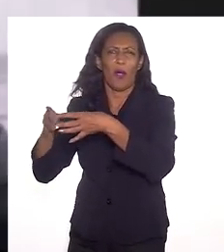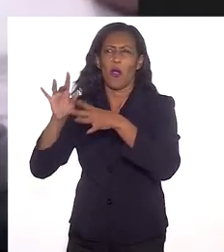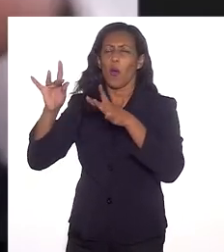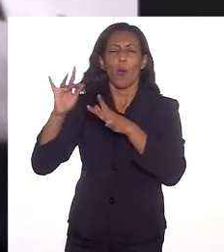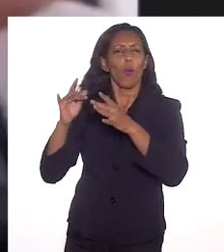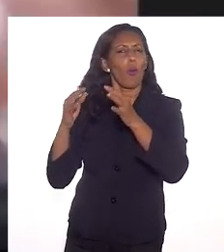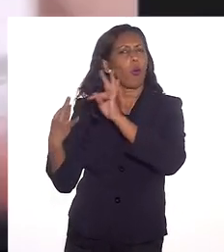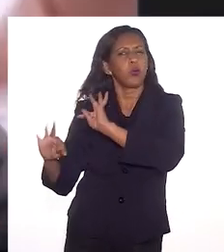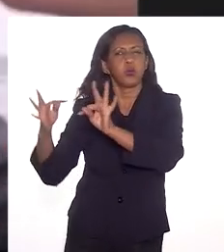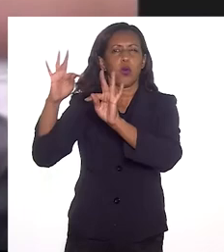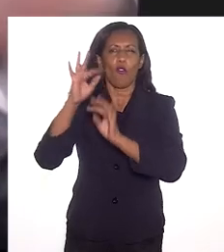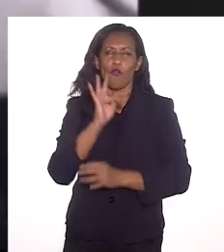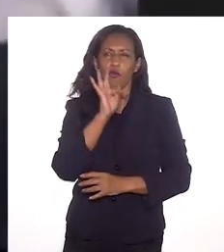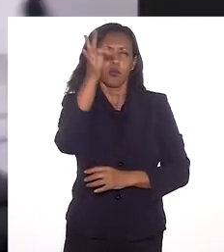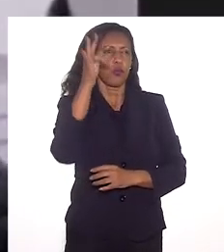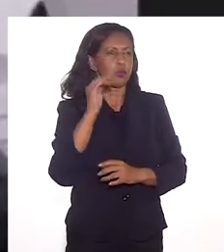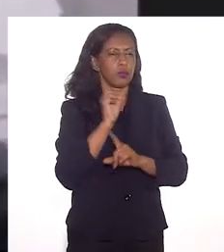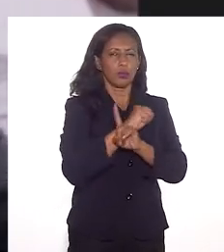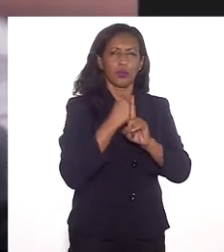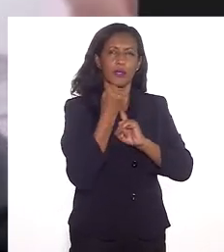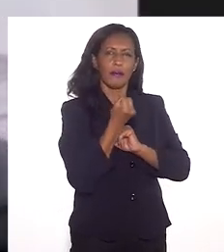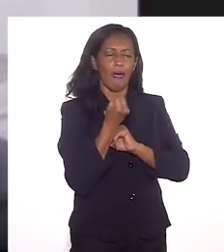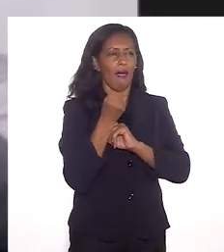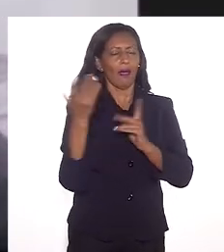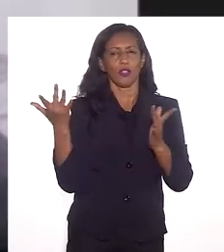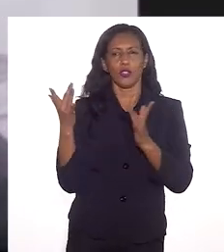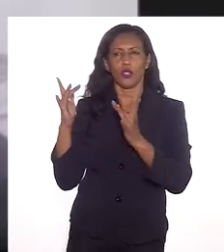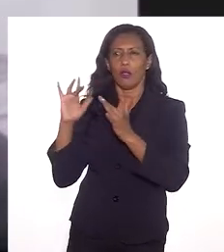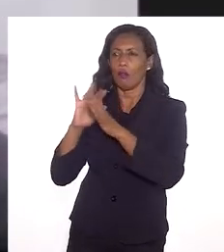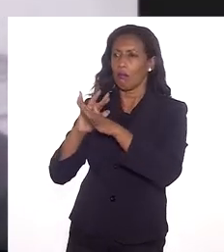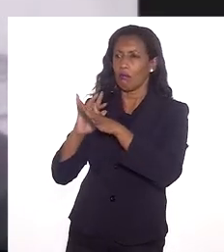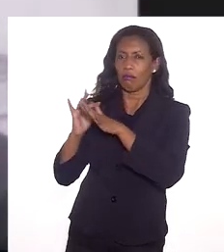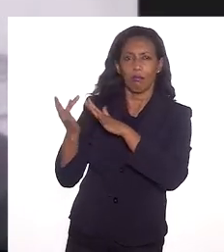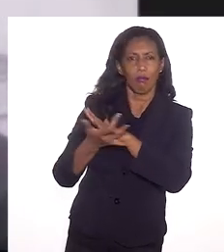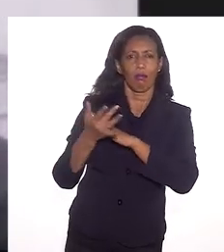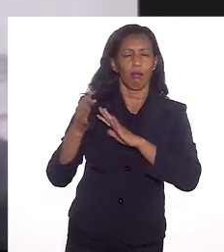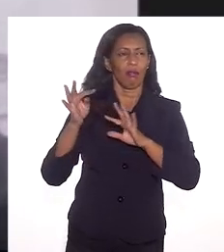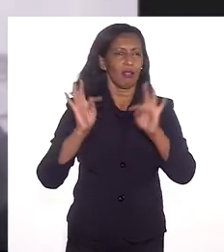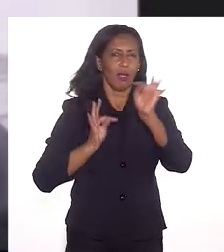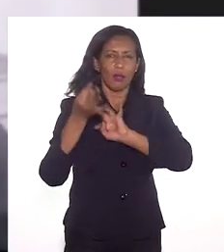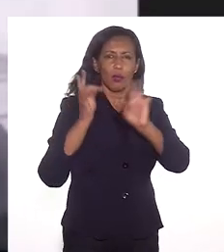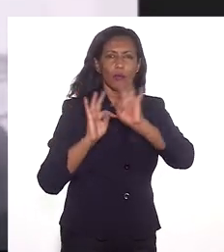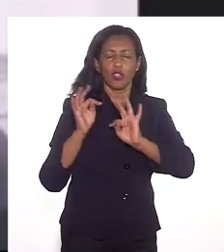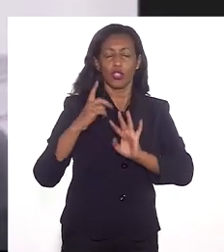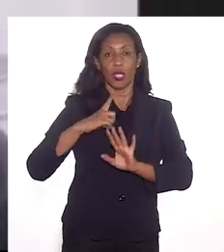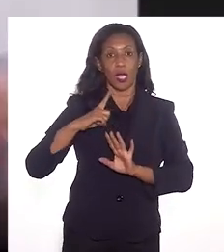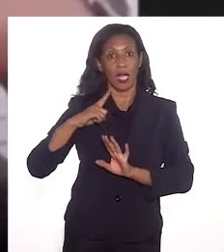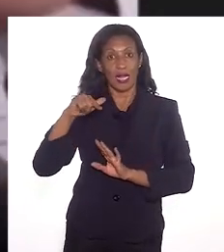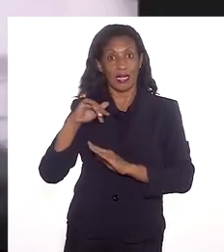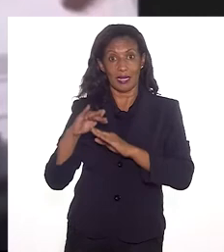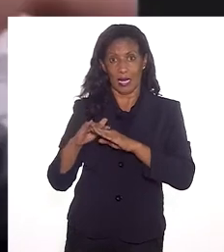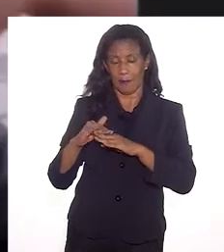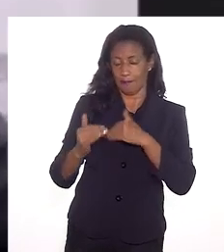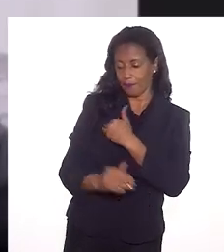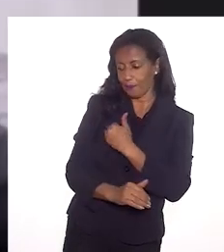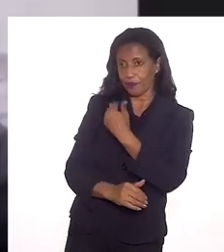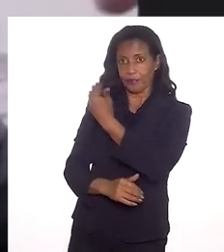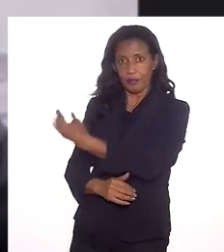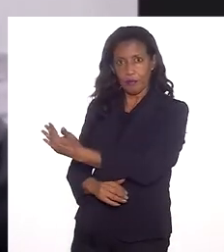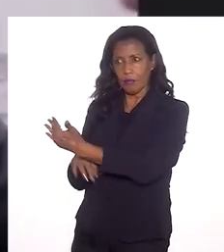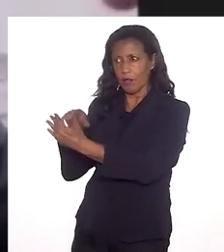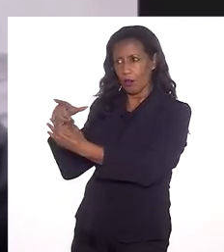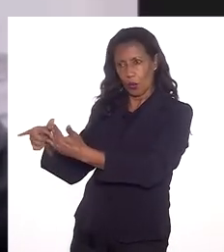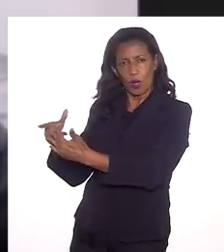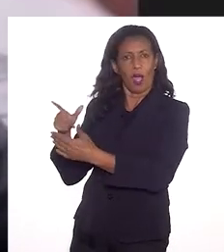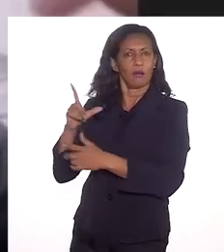ai Big Data o futuro da sociedade e então assim tem muita coisa para ver ele tem um seu lado